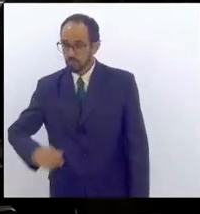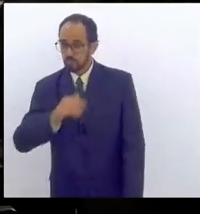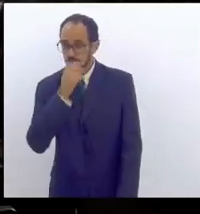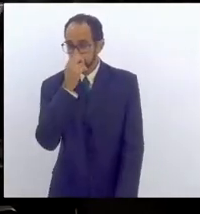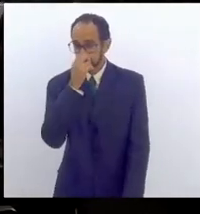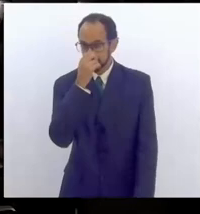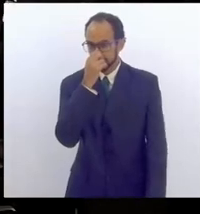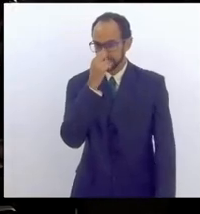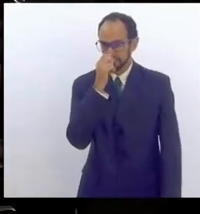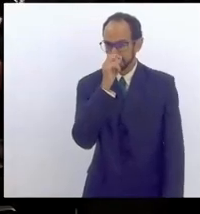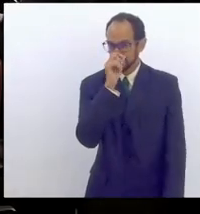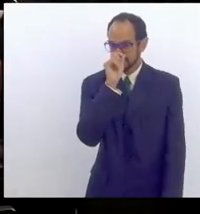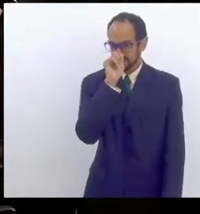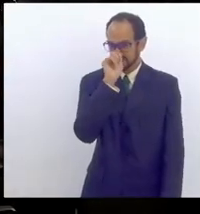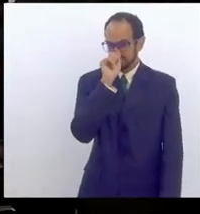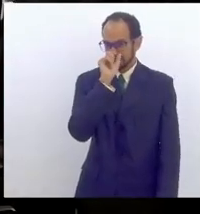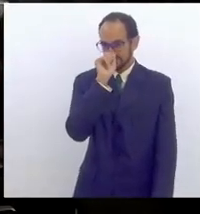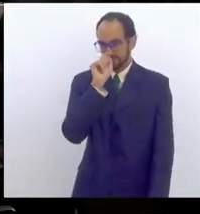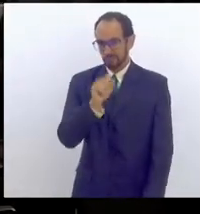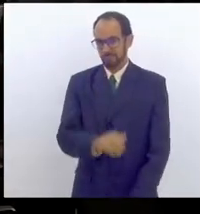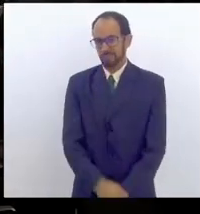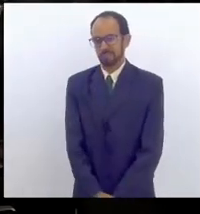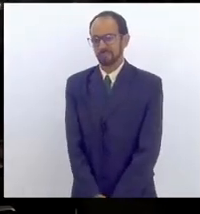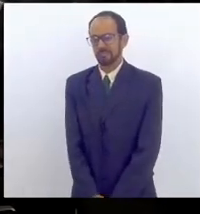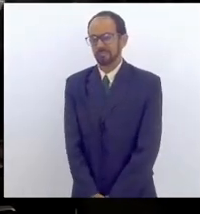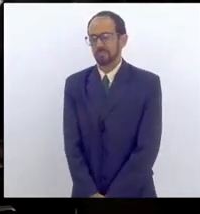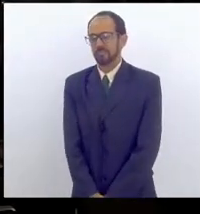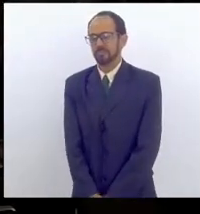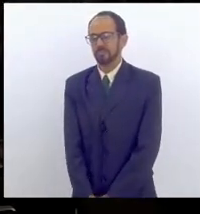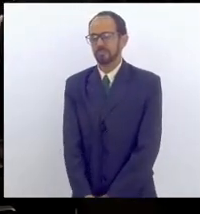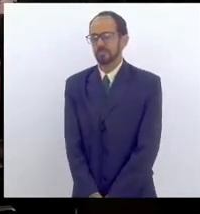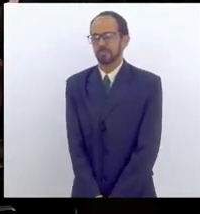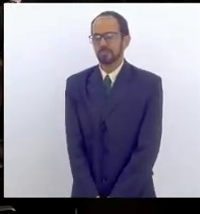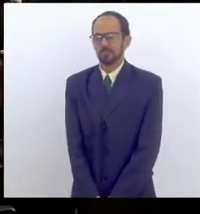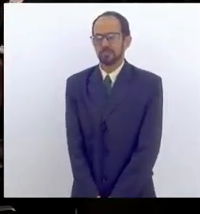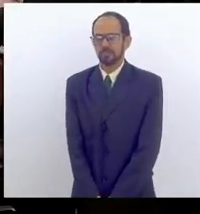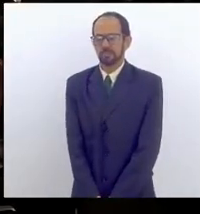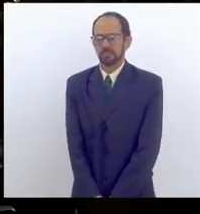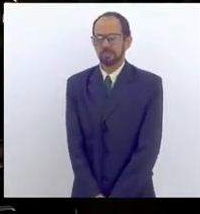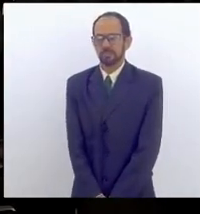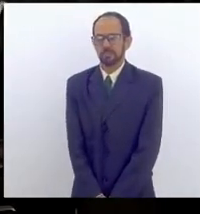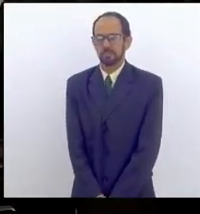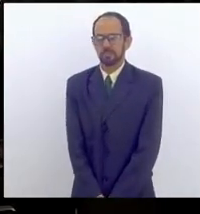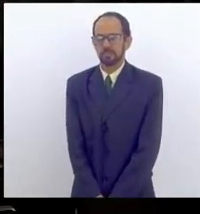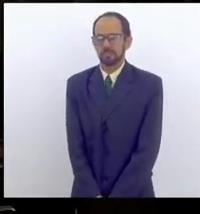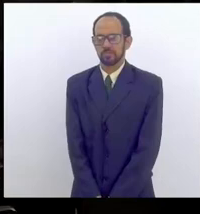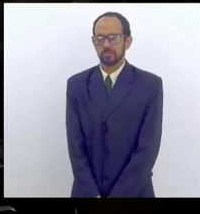Tá. Não tem problema, né? Pode ser, né? Vai ser a única. Pode ser, Luiz?